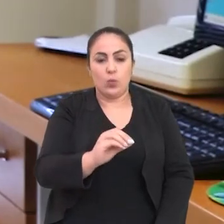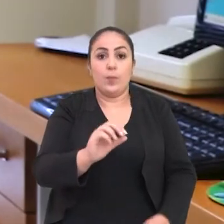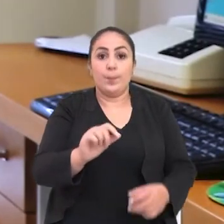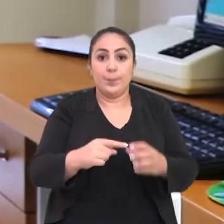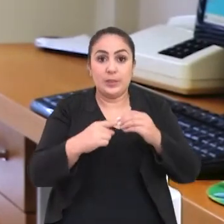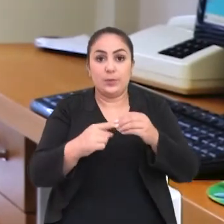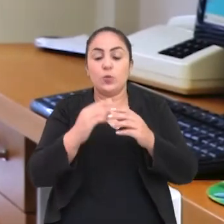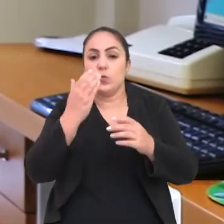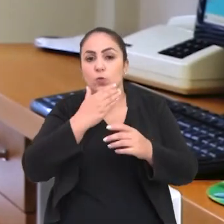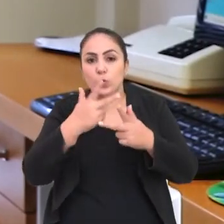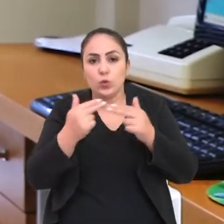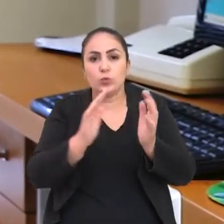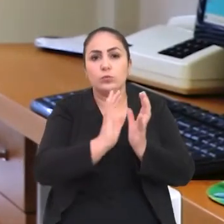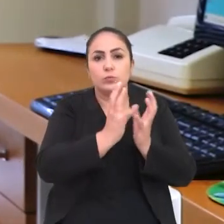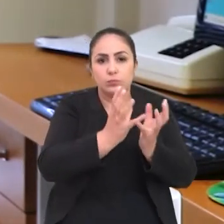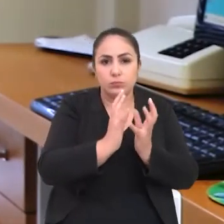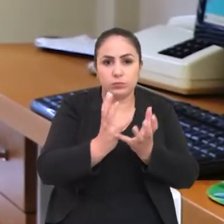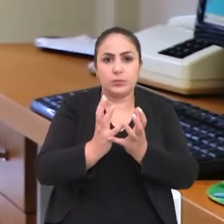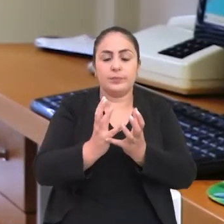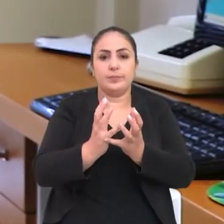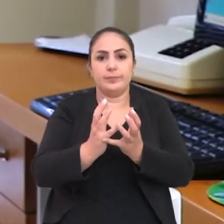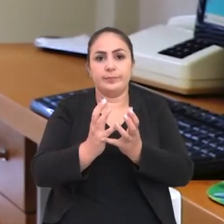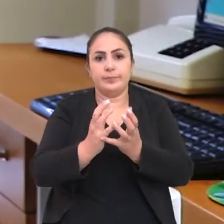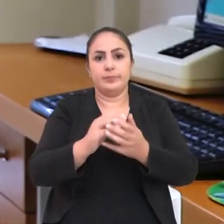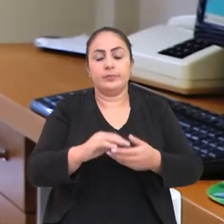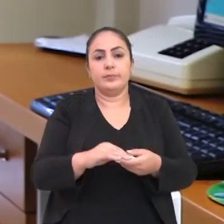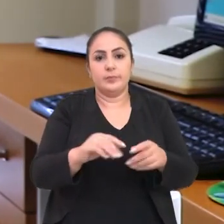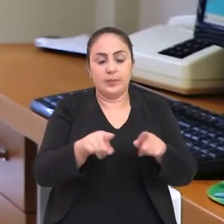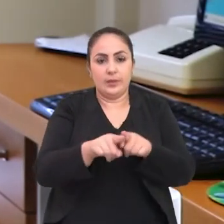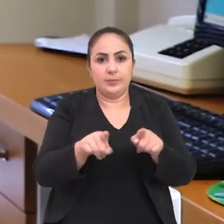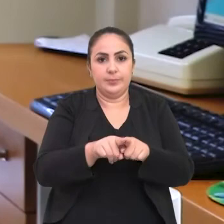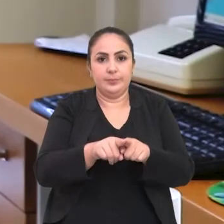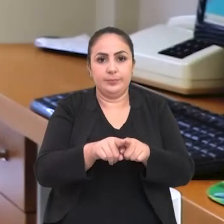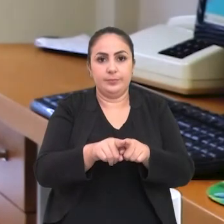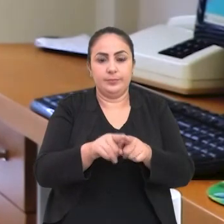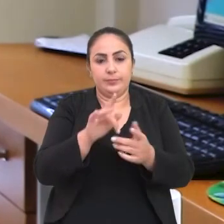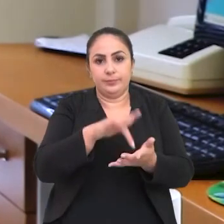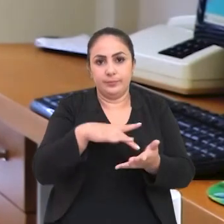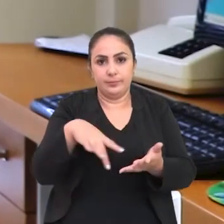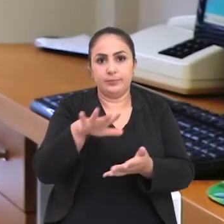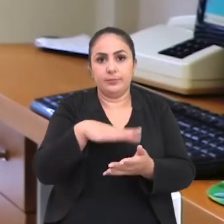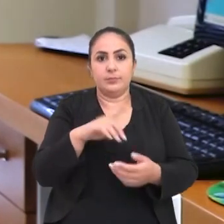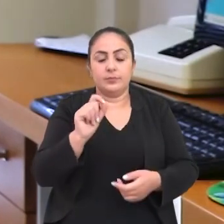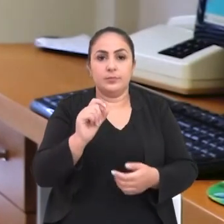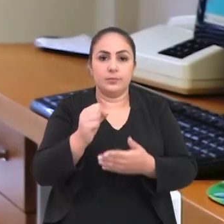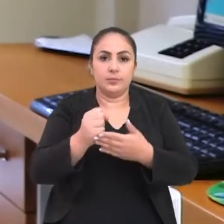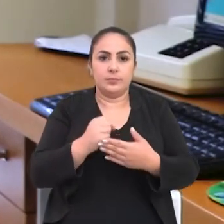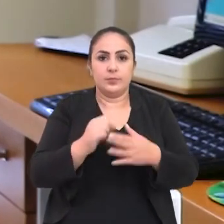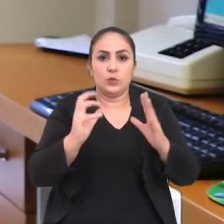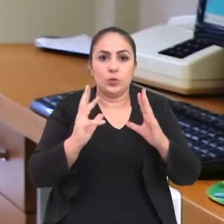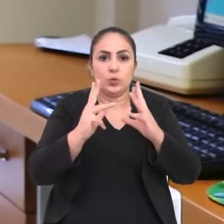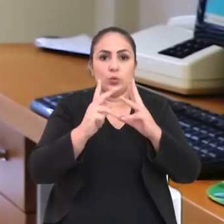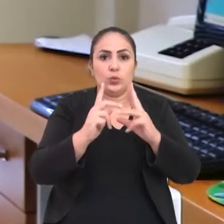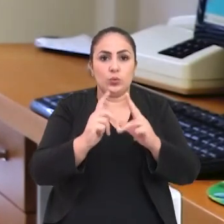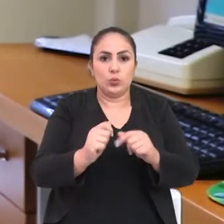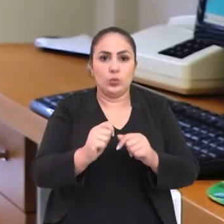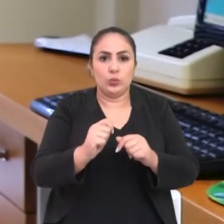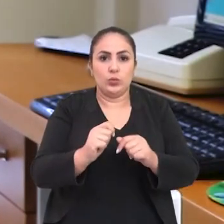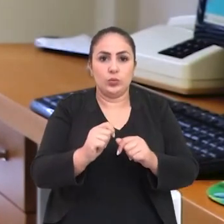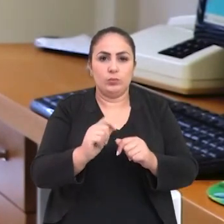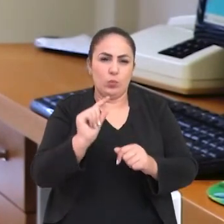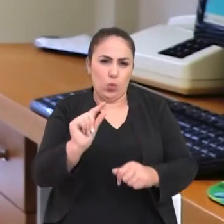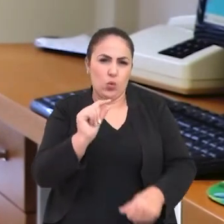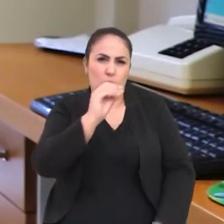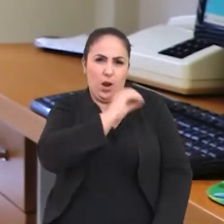dando preferências para fruta, verdura, legumes e, na realidade, digamos assim,